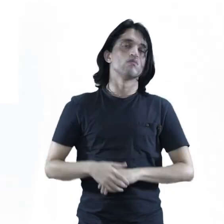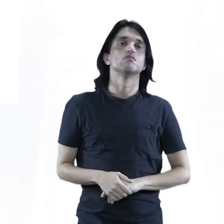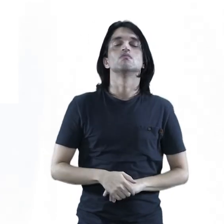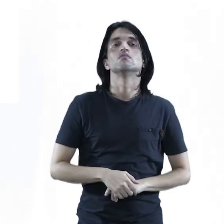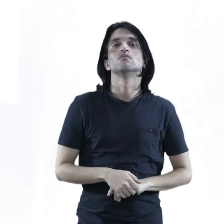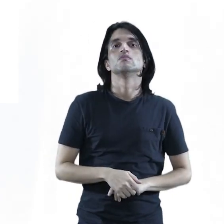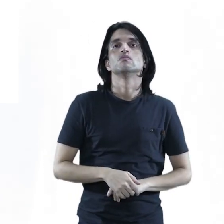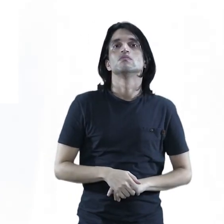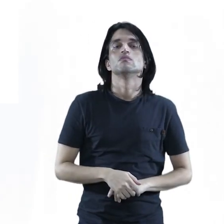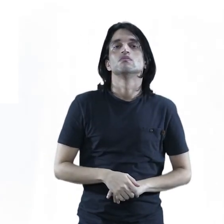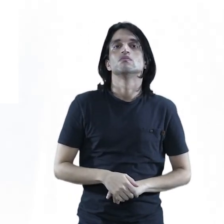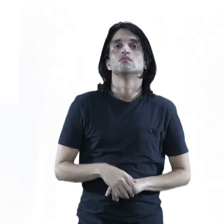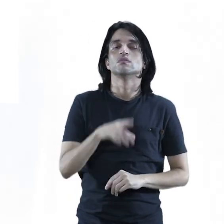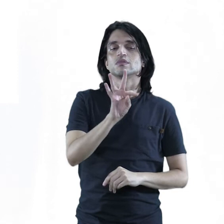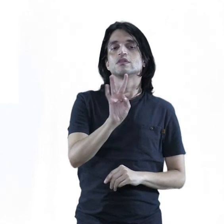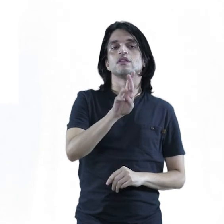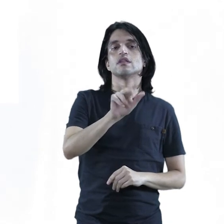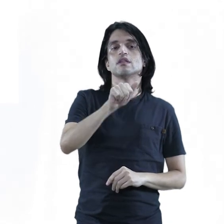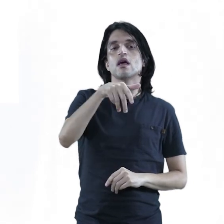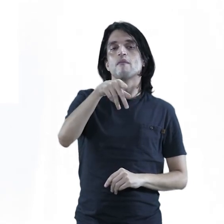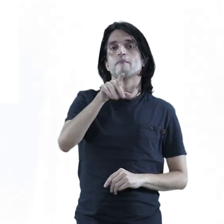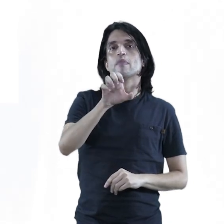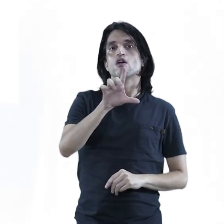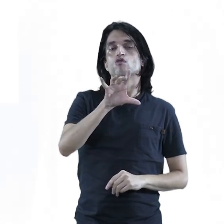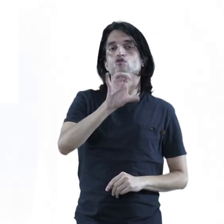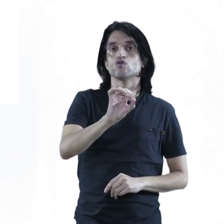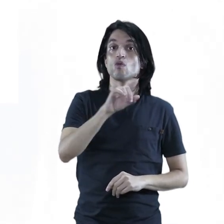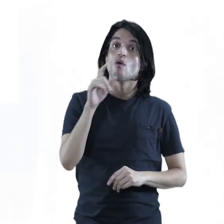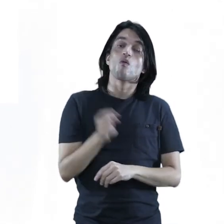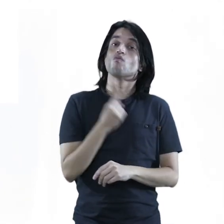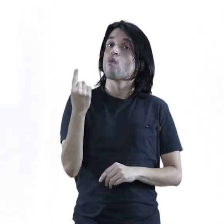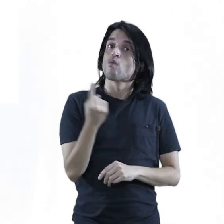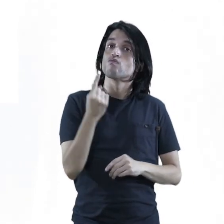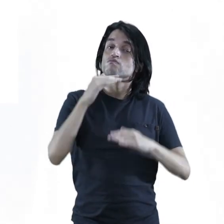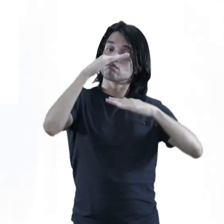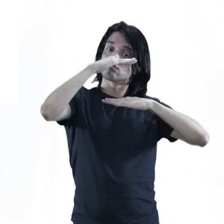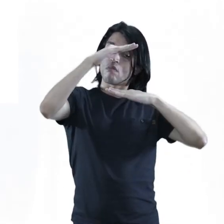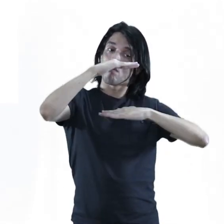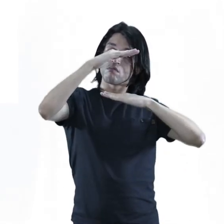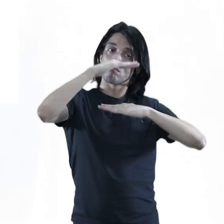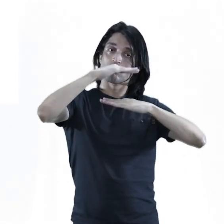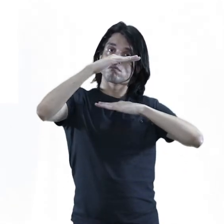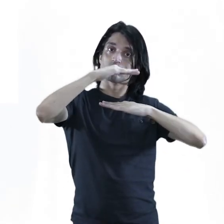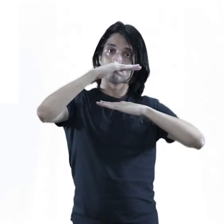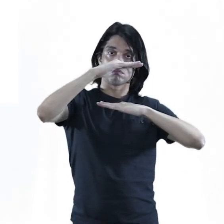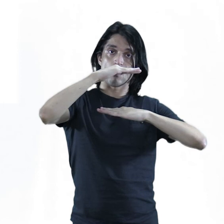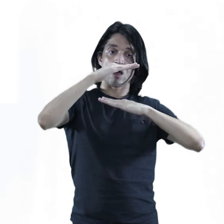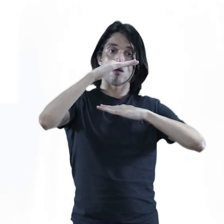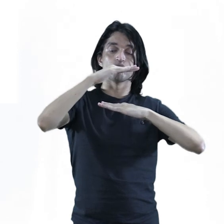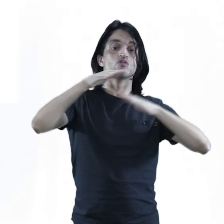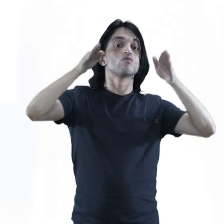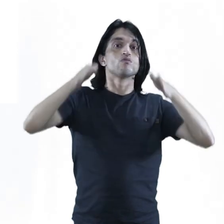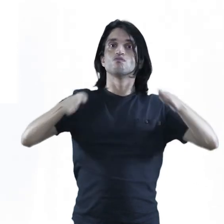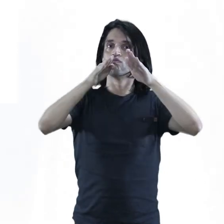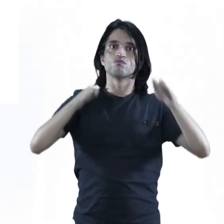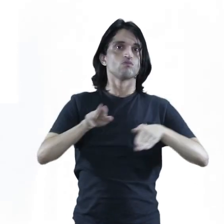Trapézios. São os quadriláteros que possuem apenas um par de lados opostos paralelos. Eles podem ser escaleno, é